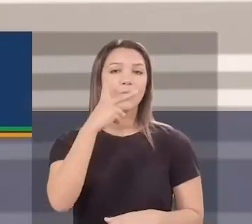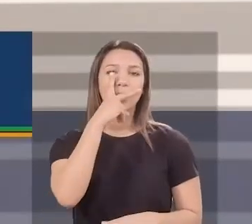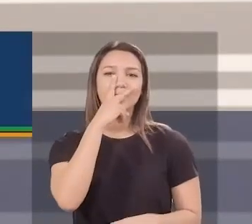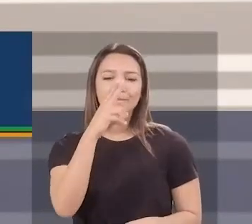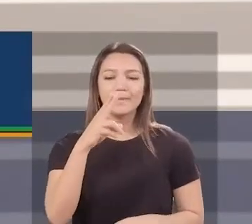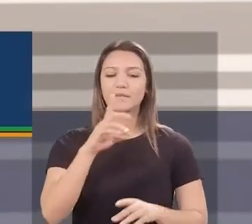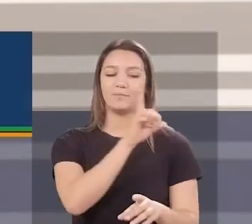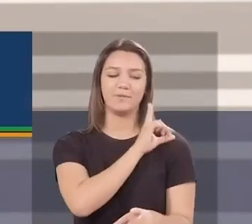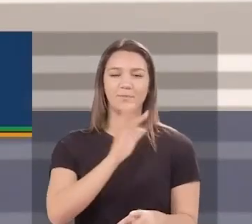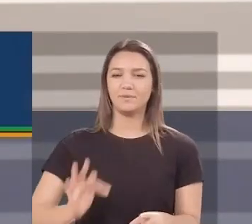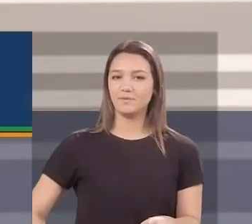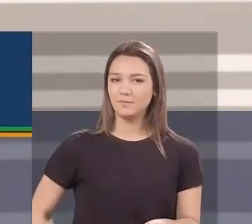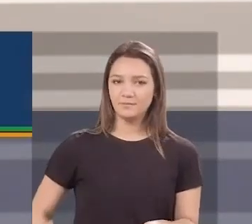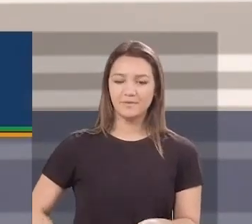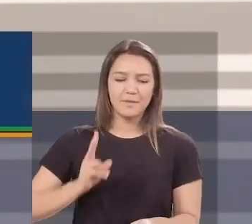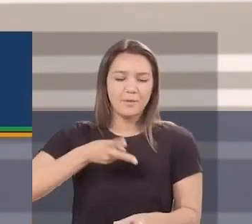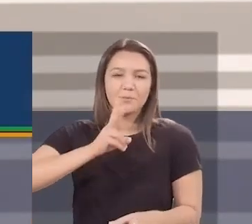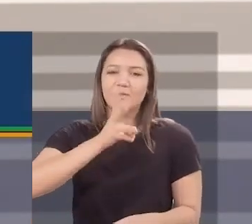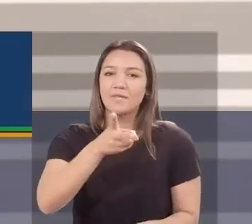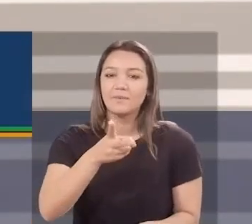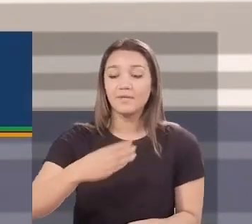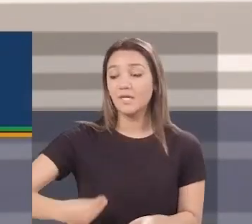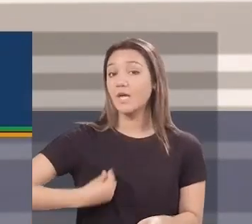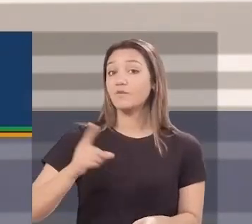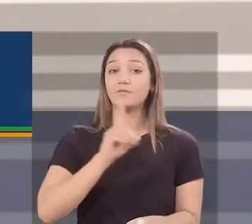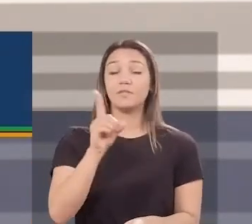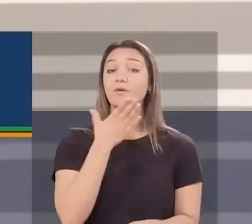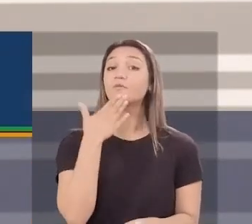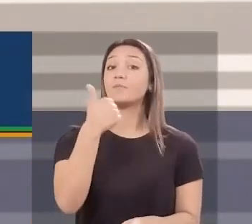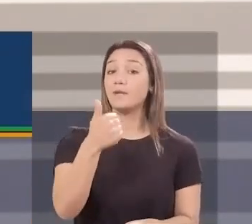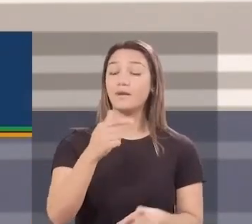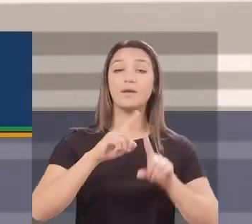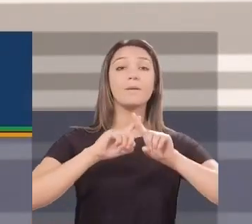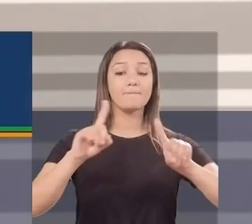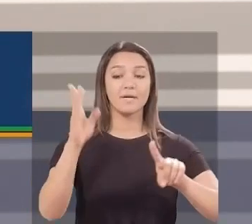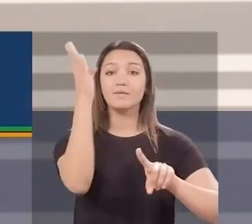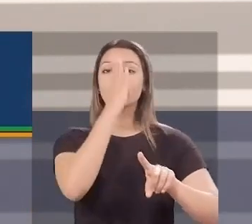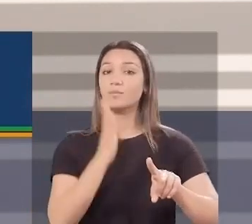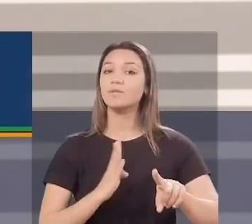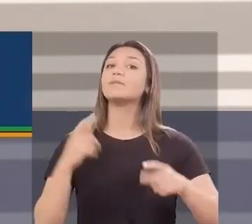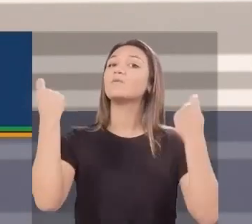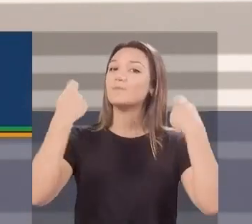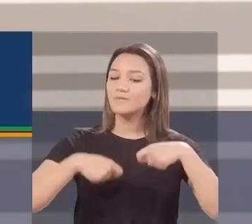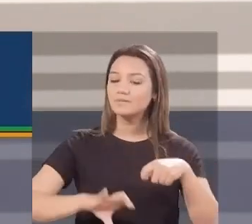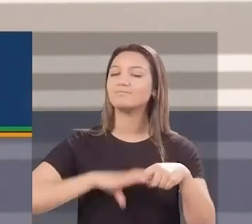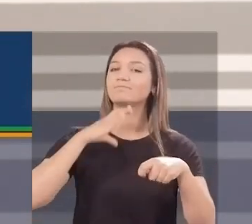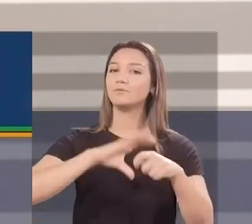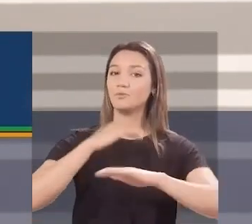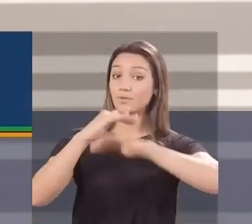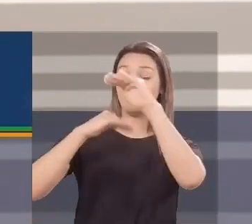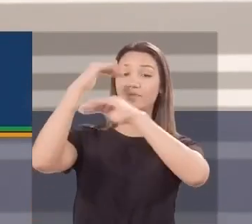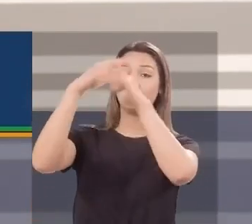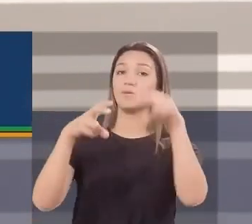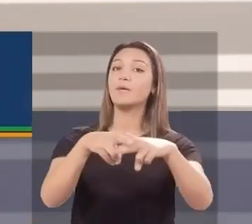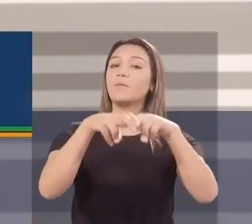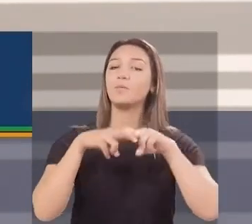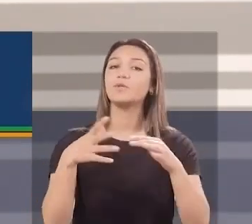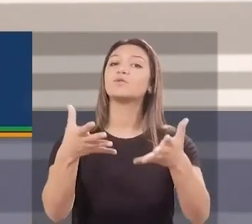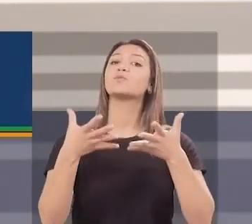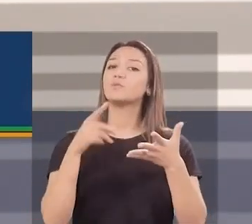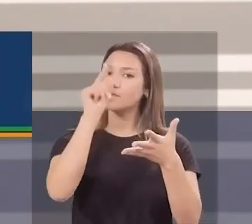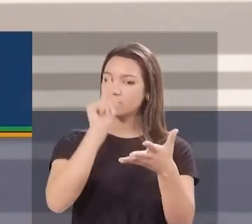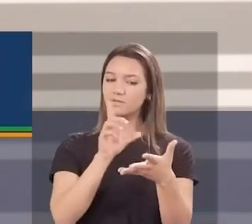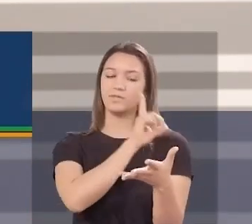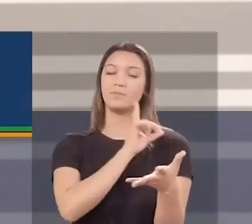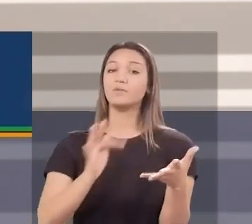mesmos deputados em Brasília, a tua vida não vai melhorar. O Brasil pede coragem para avançar. Por isso, quero ser